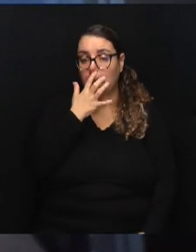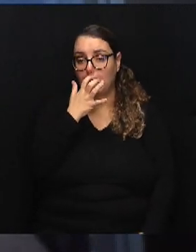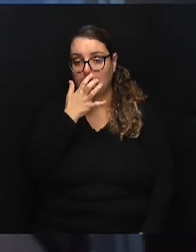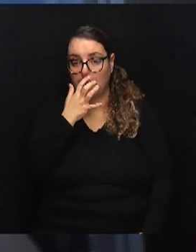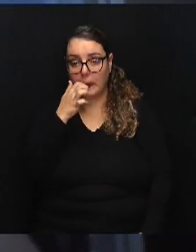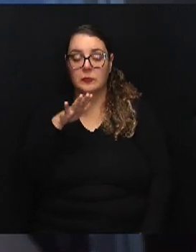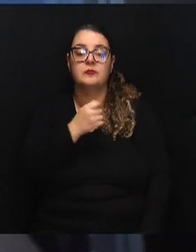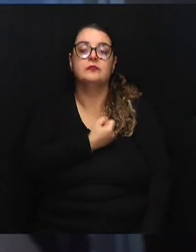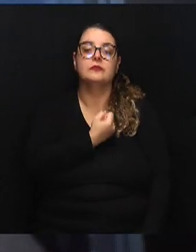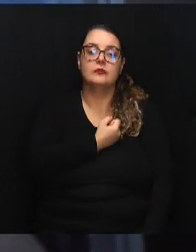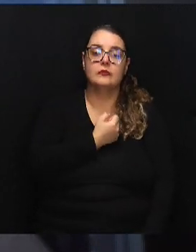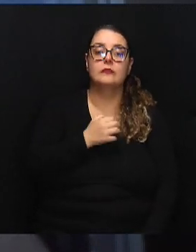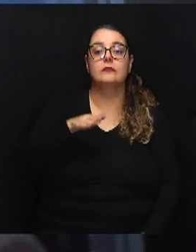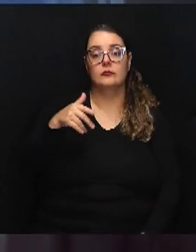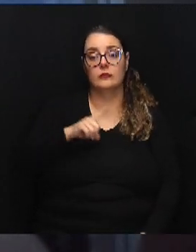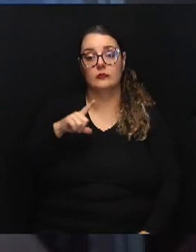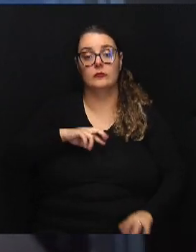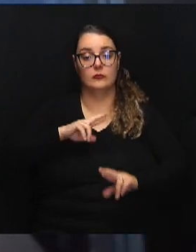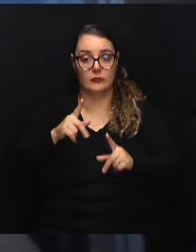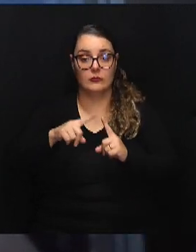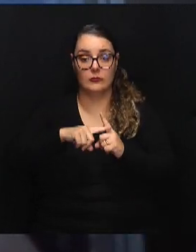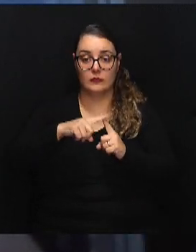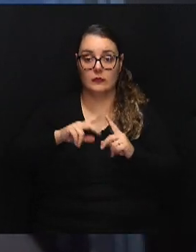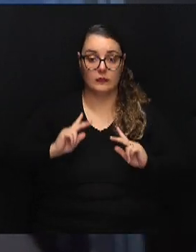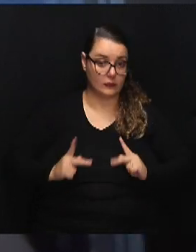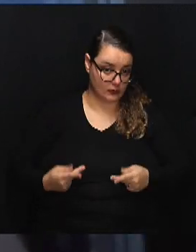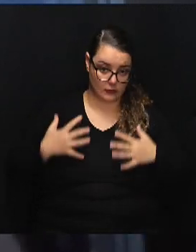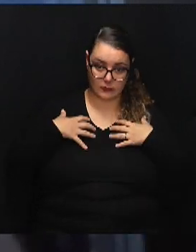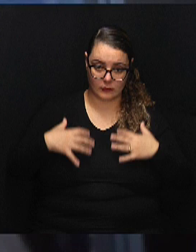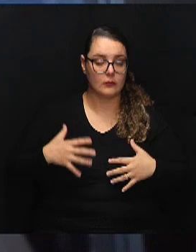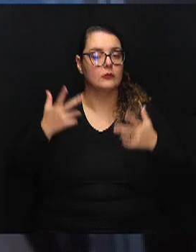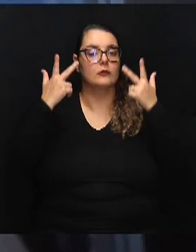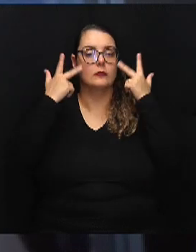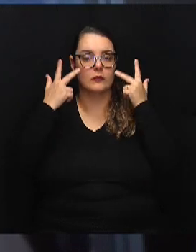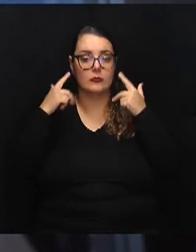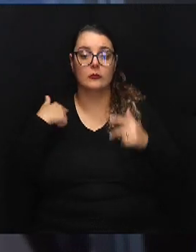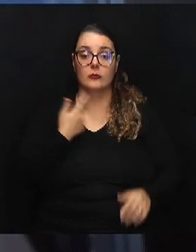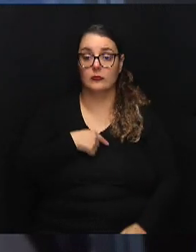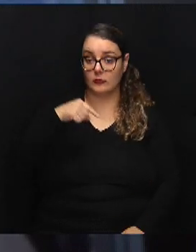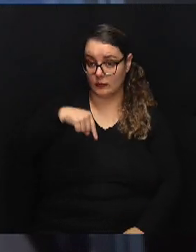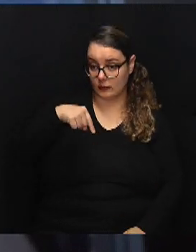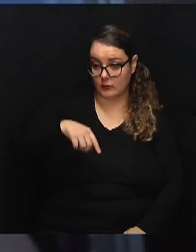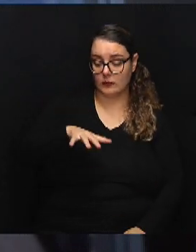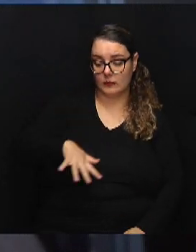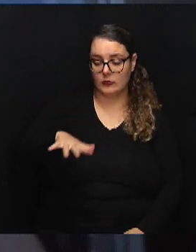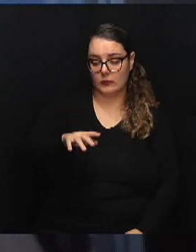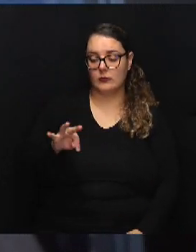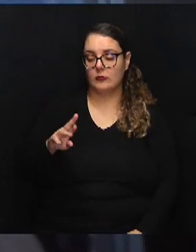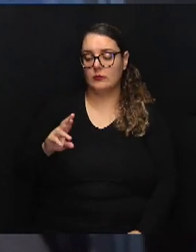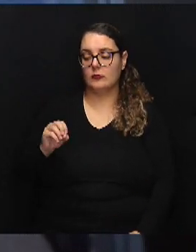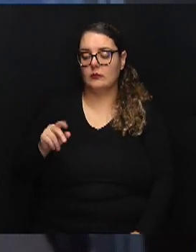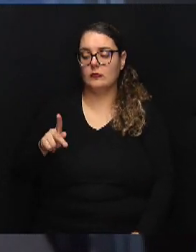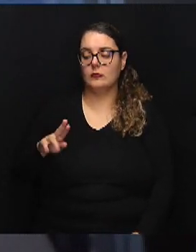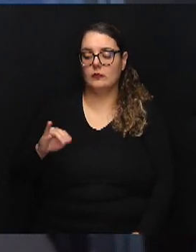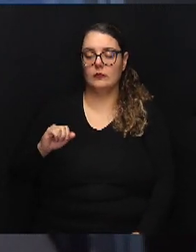gente tem diferença de temperatura, isso é do ser humano, do corpo humano. Mas aqui nós, na região tropical e